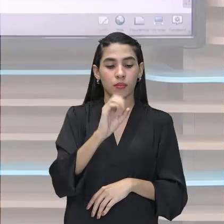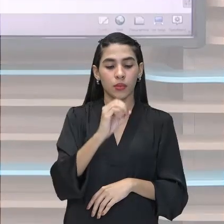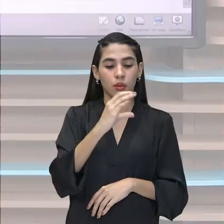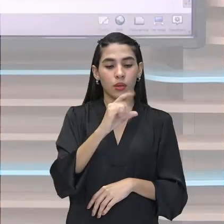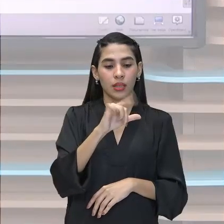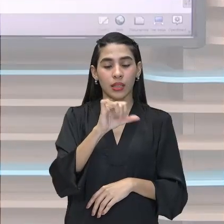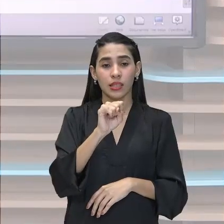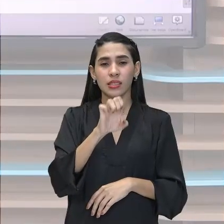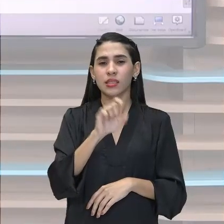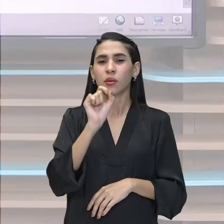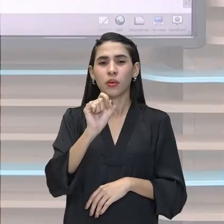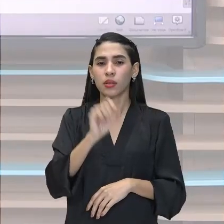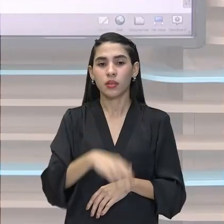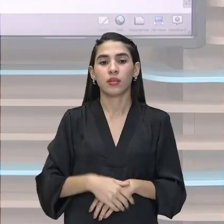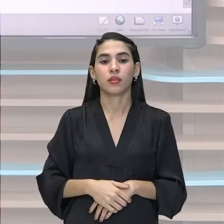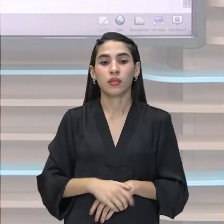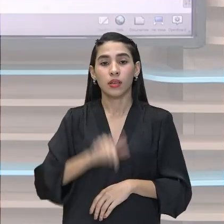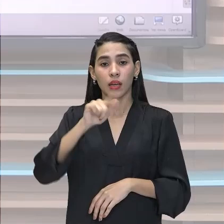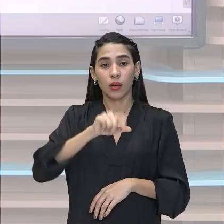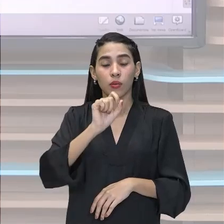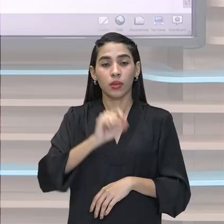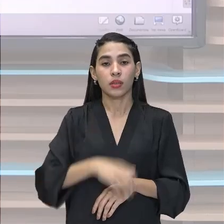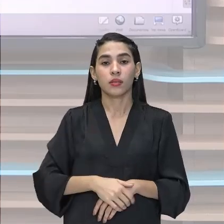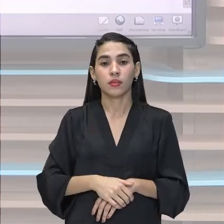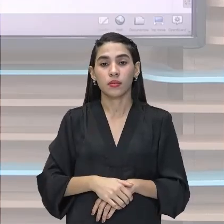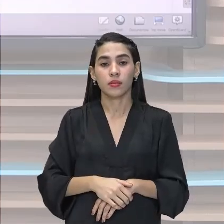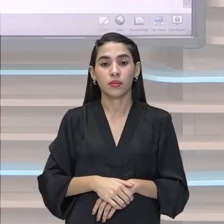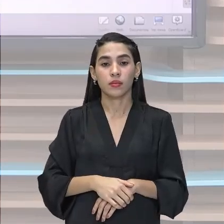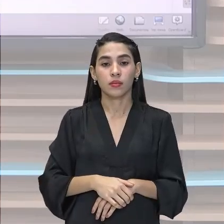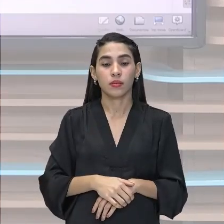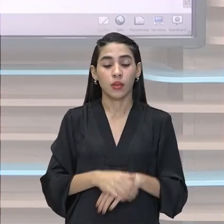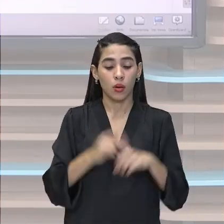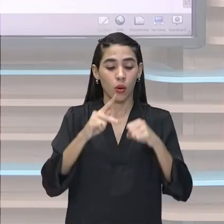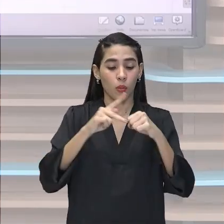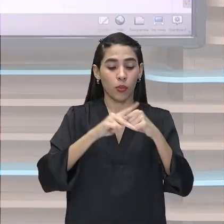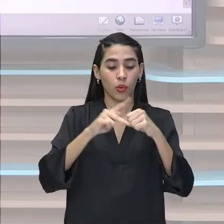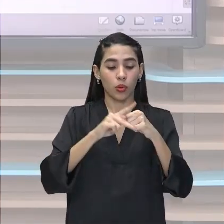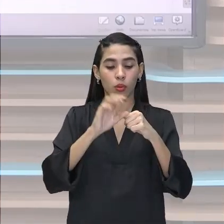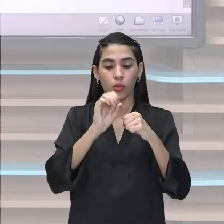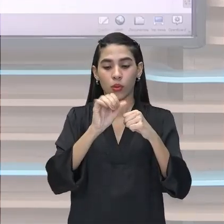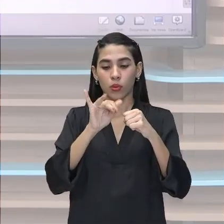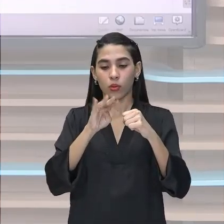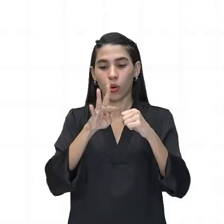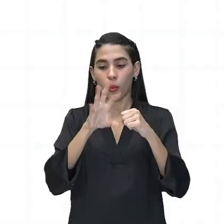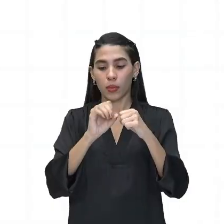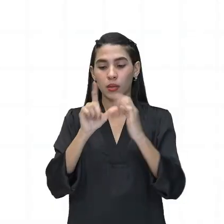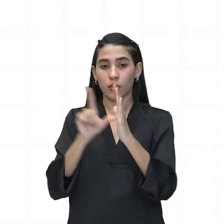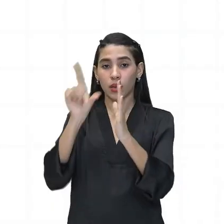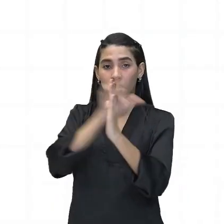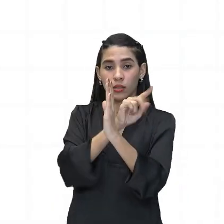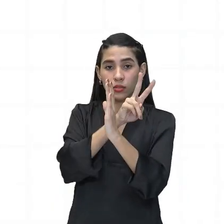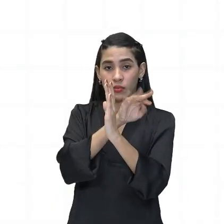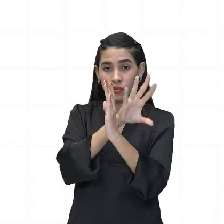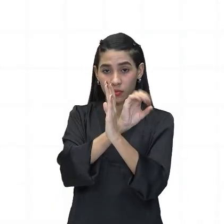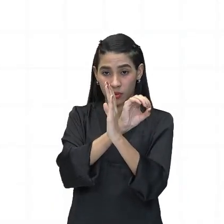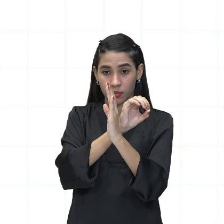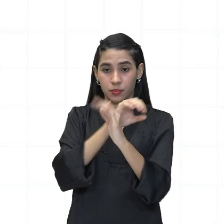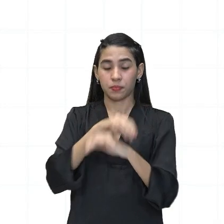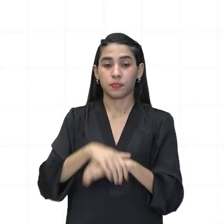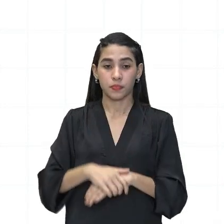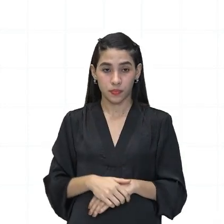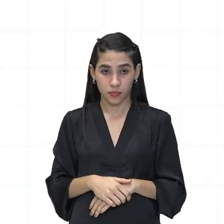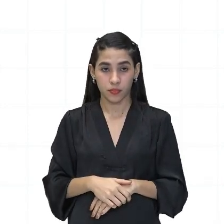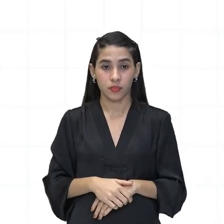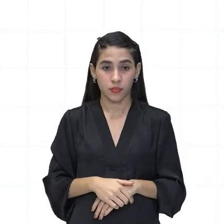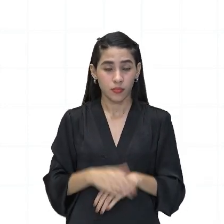que é próclise mesmo? Próclise é quando acontece do nosso pronome oblíquo vir antes do nosso verbo. Inclusive,